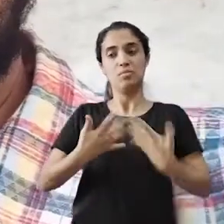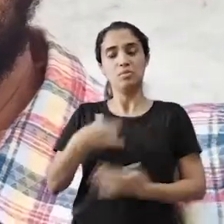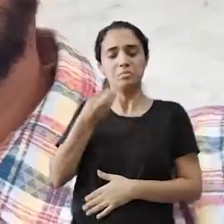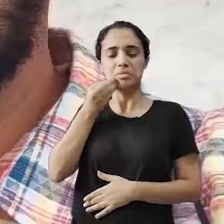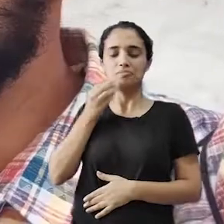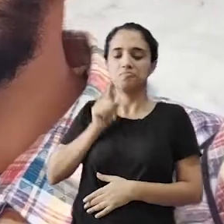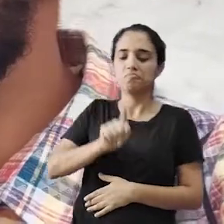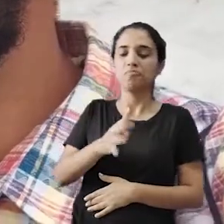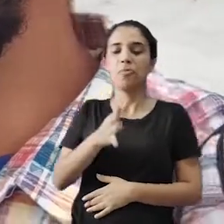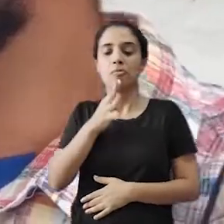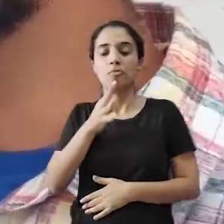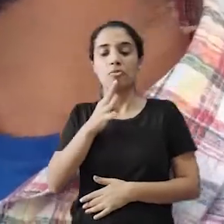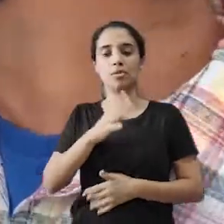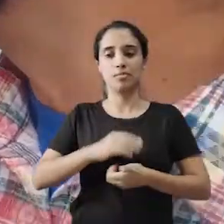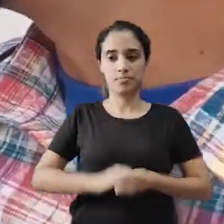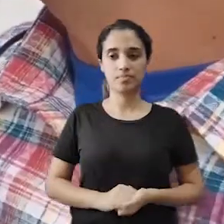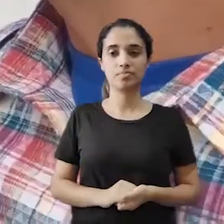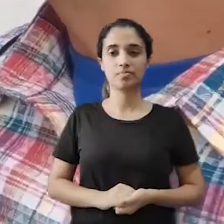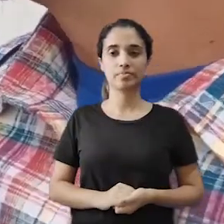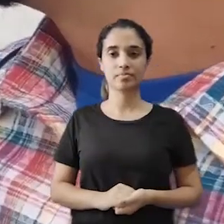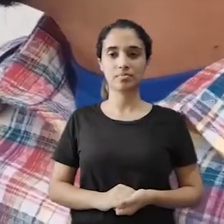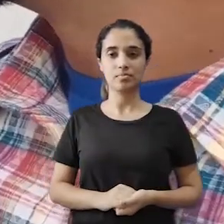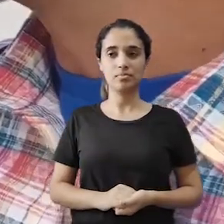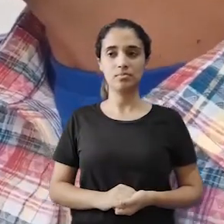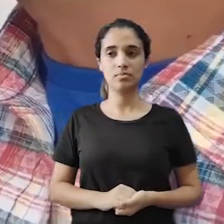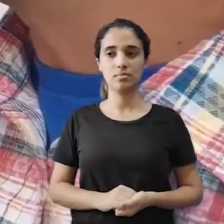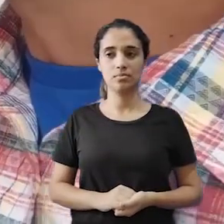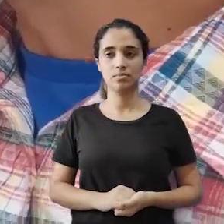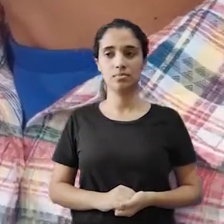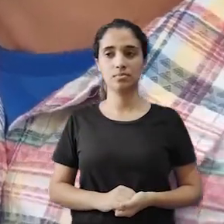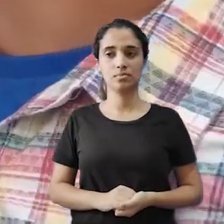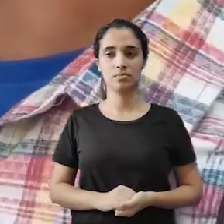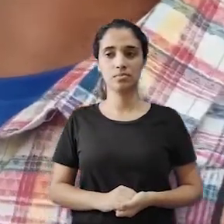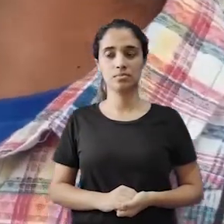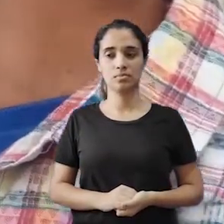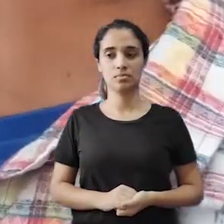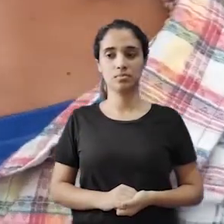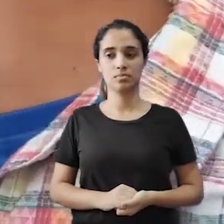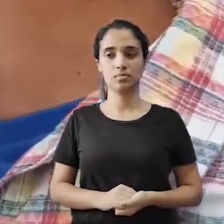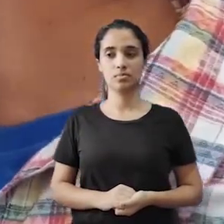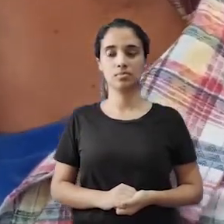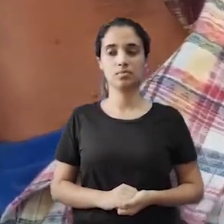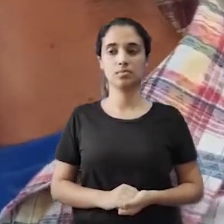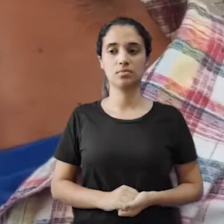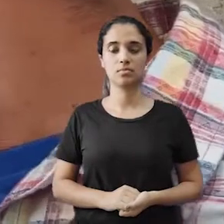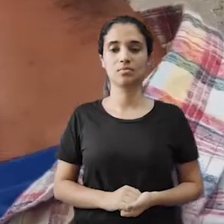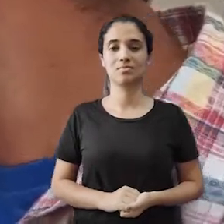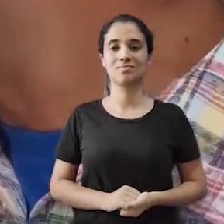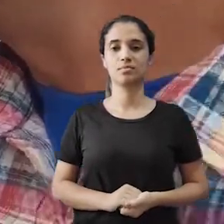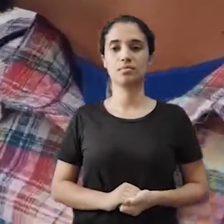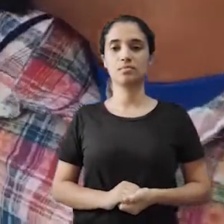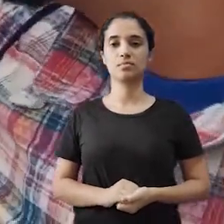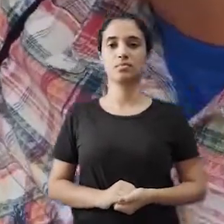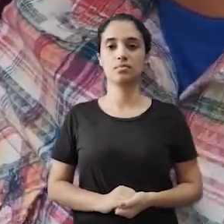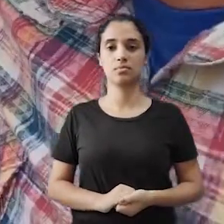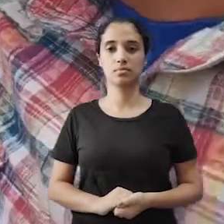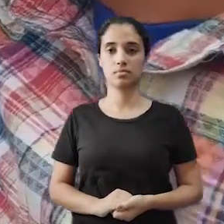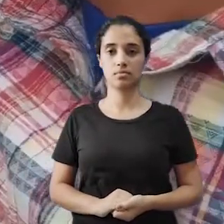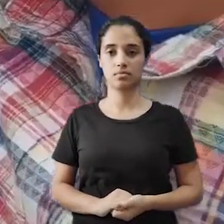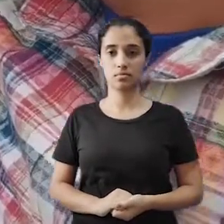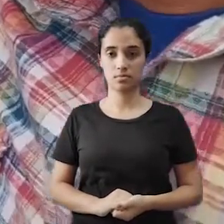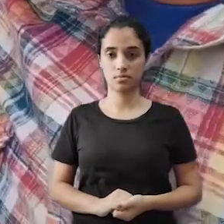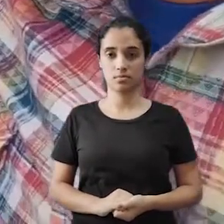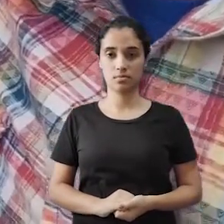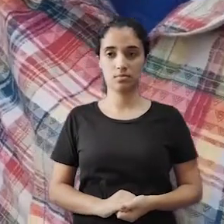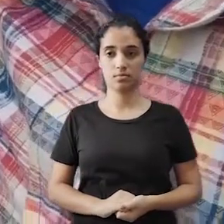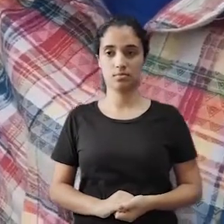tentei. Mas é interessante isso. Porque às 12 horas ele tava, né? Ó, desde o